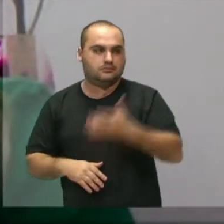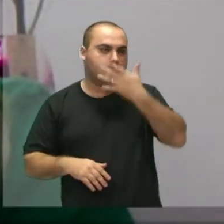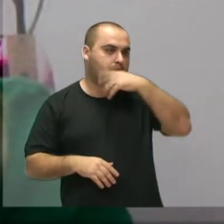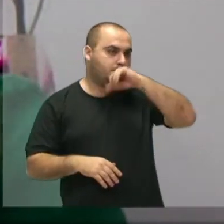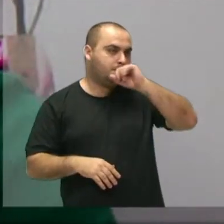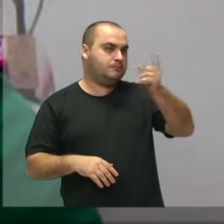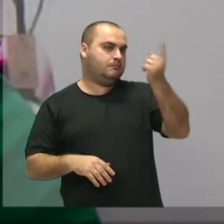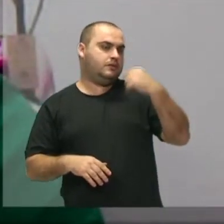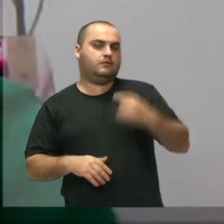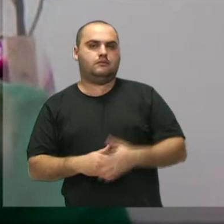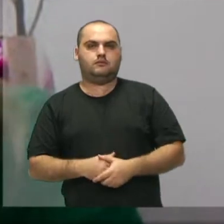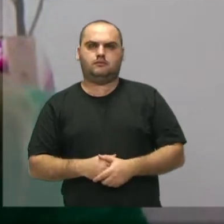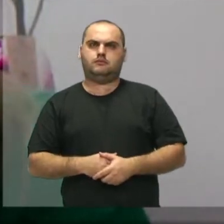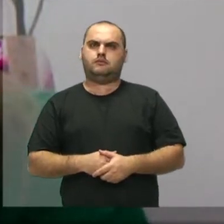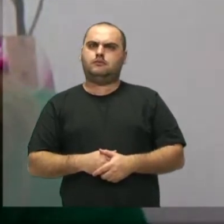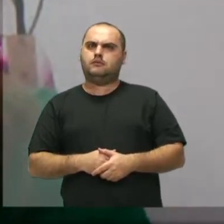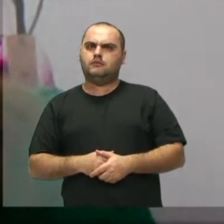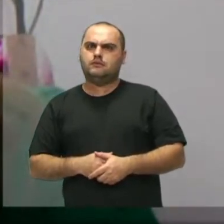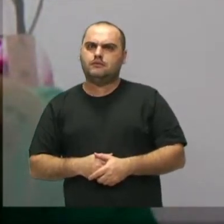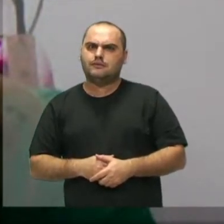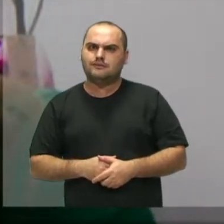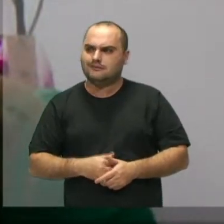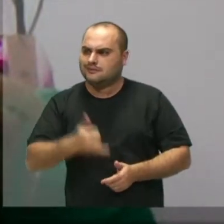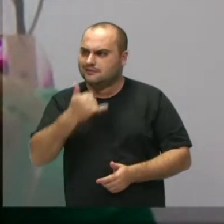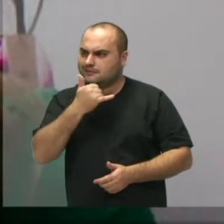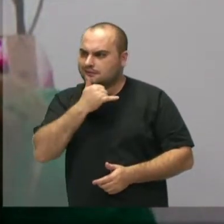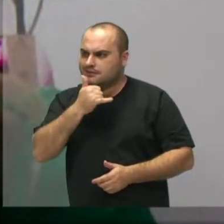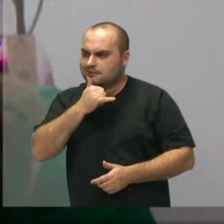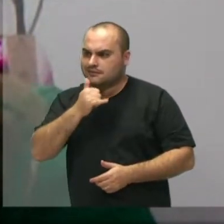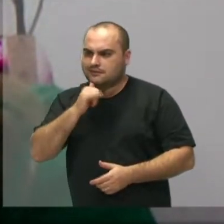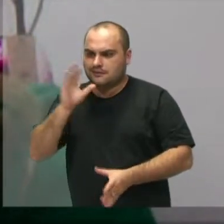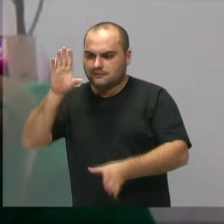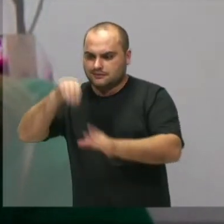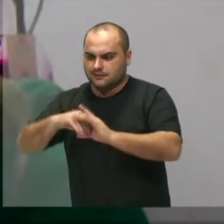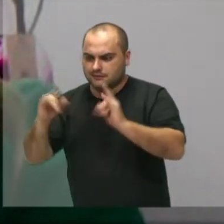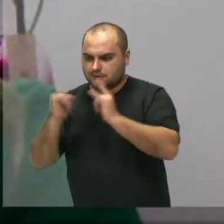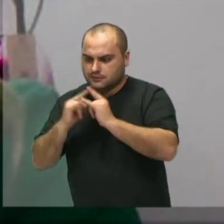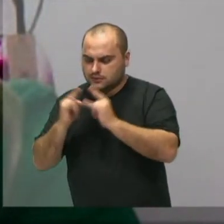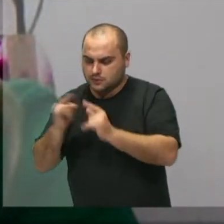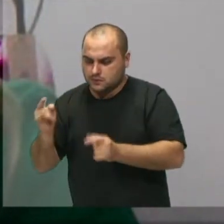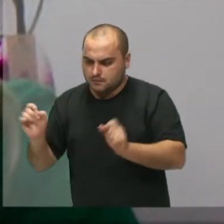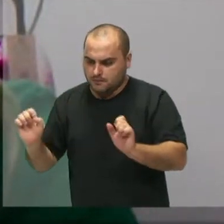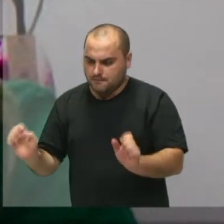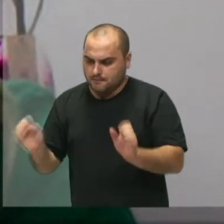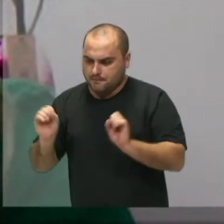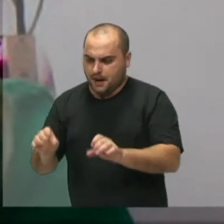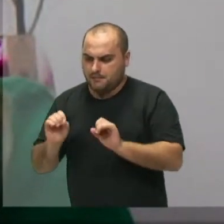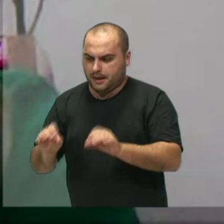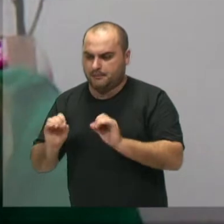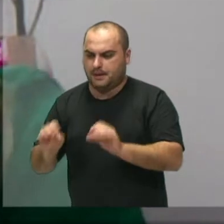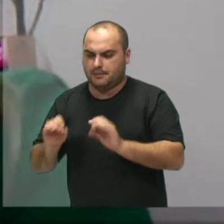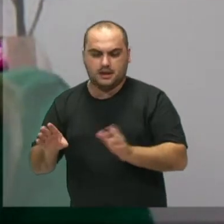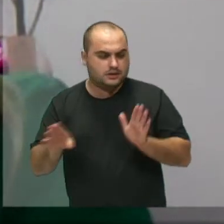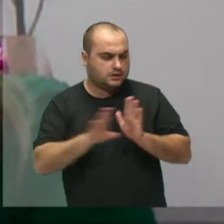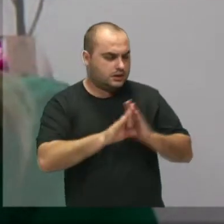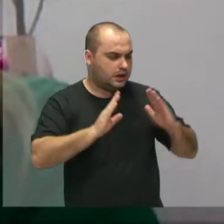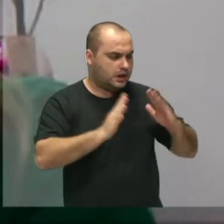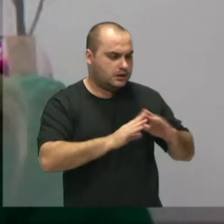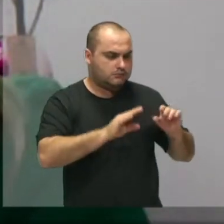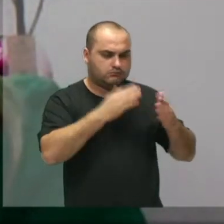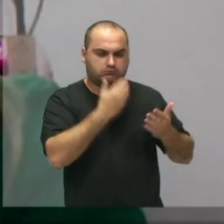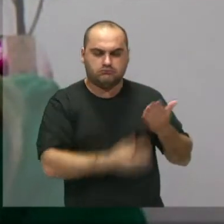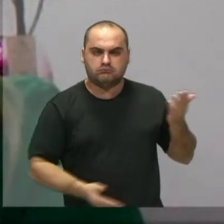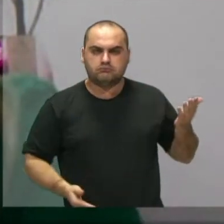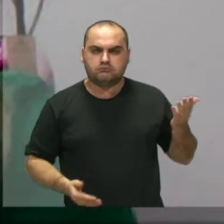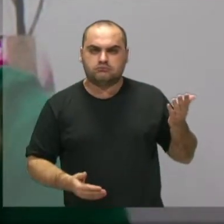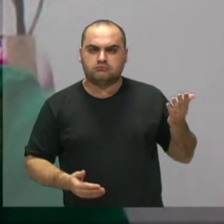triste, a gente construir uma coisa e ser destruída em casa, né? A gente precisa olhar para o filho da gente, não agora,